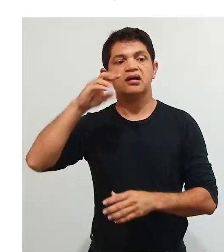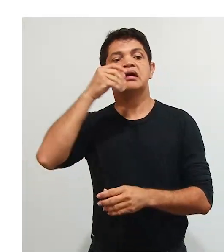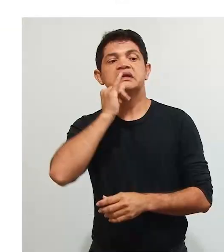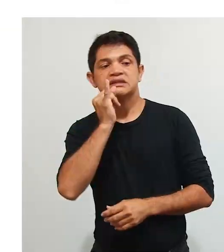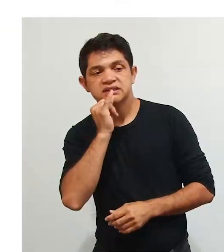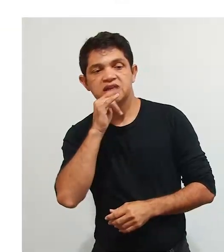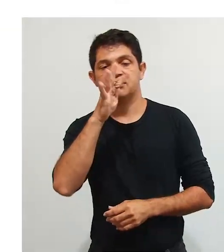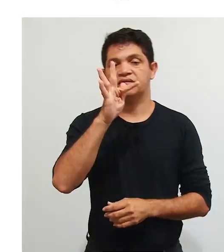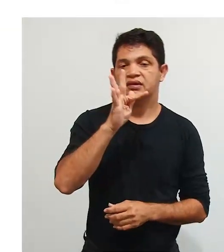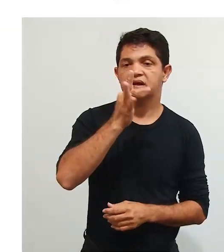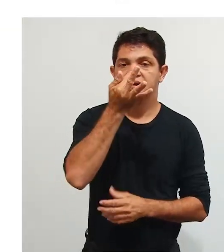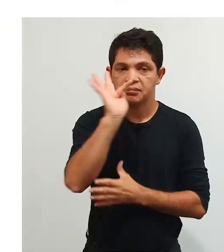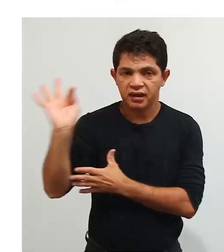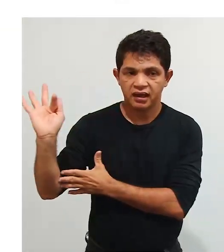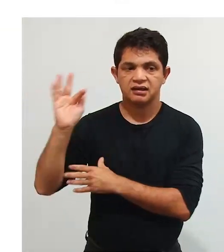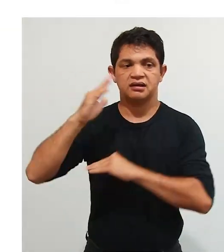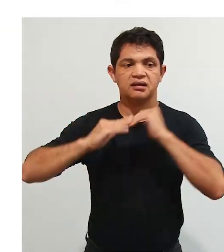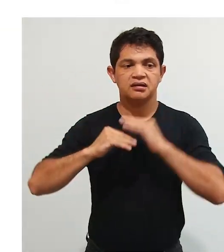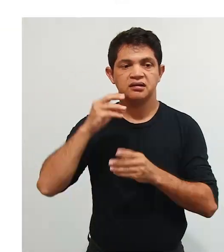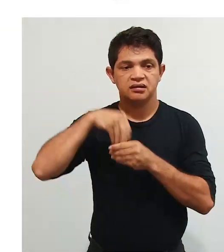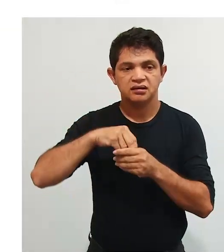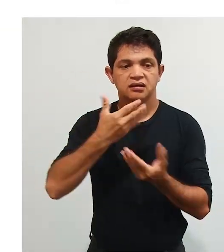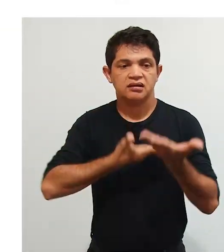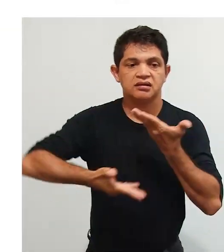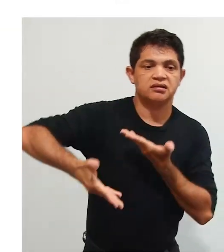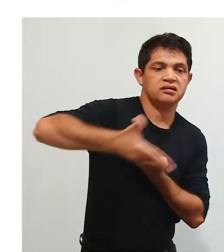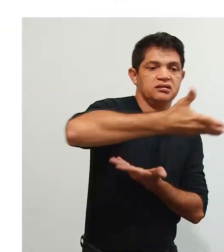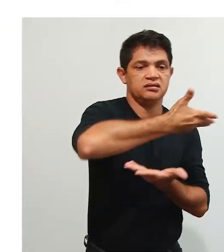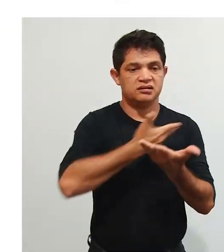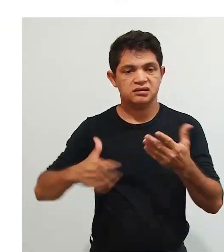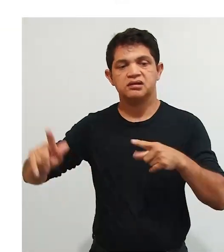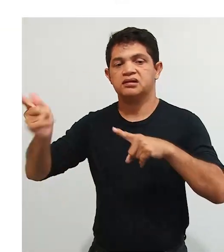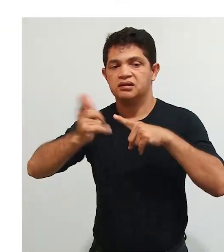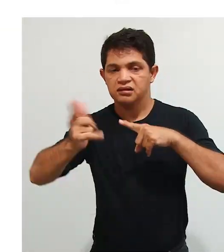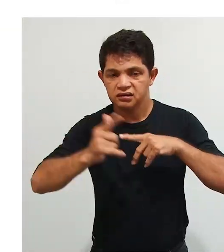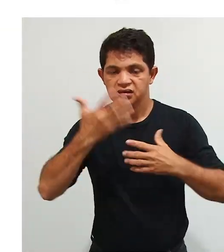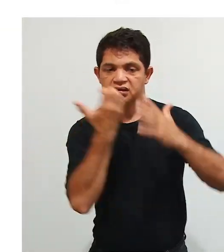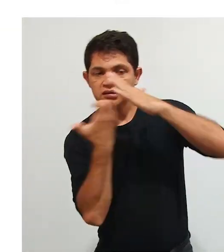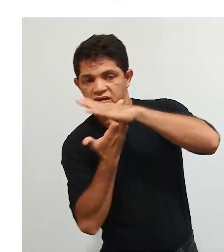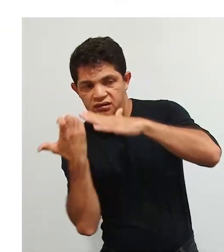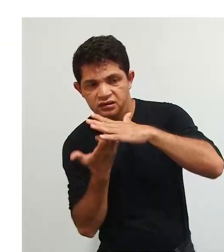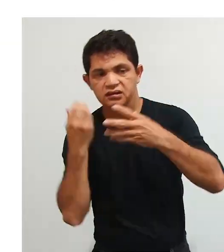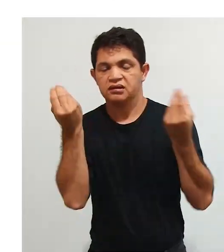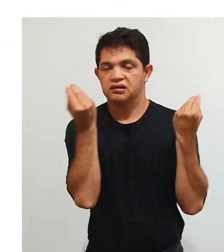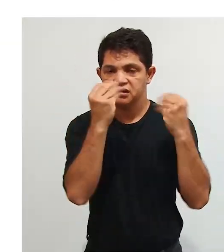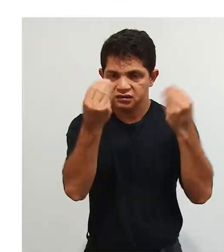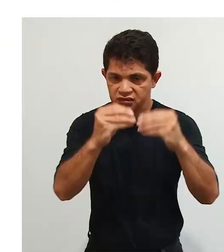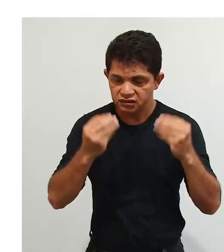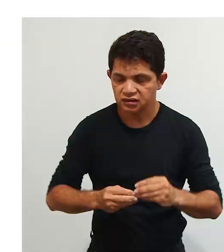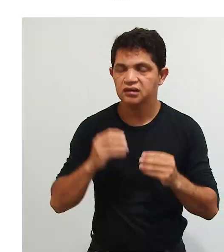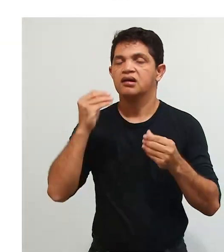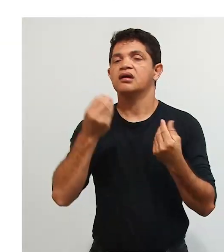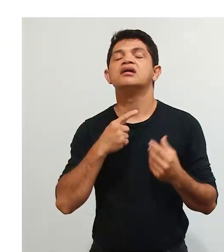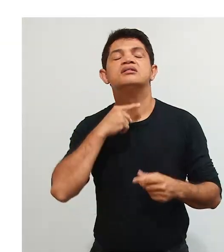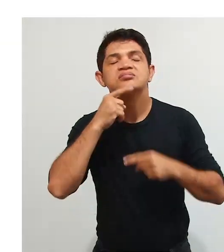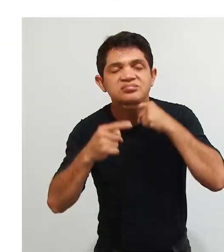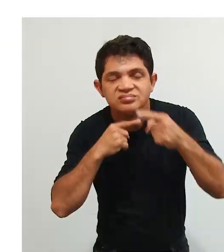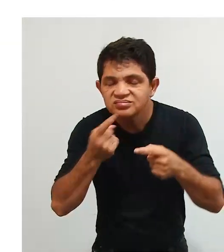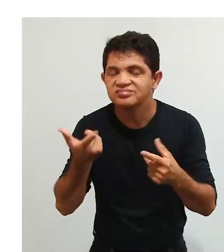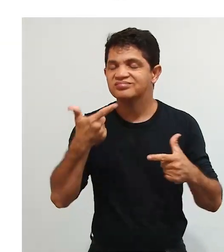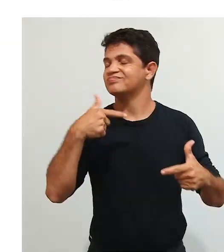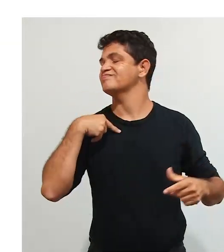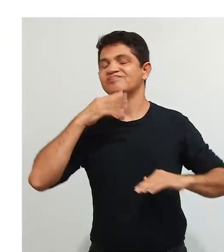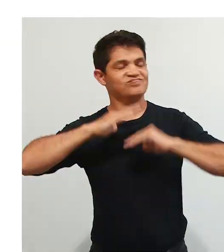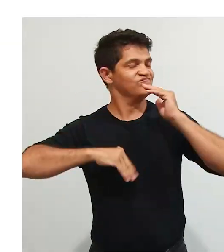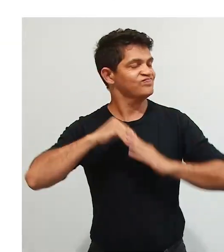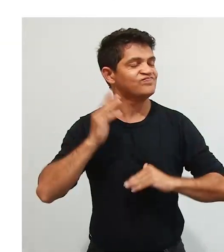empresa. O colaborador sem assertividade. Fala, eu estou sobrecarregado, não aguento mais desempenhar